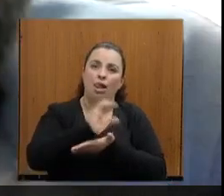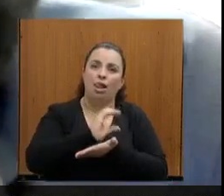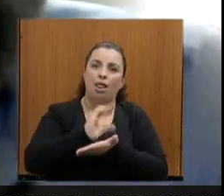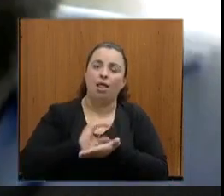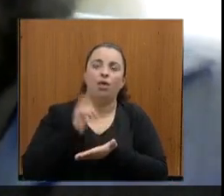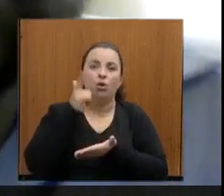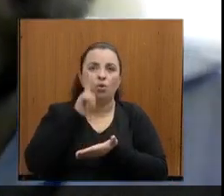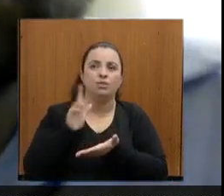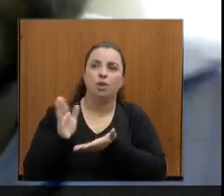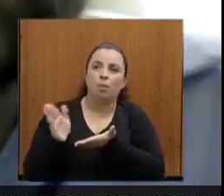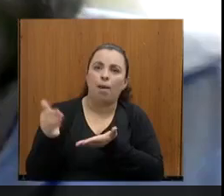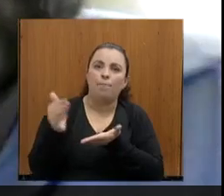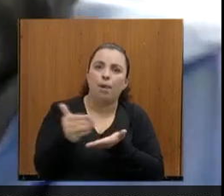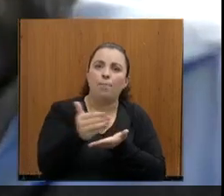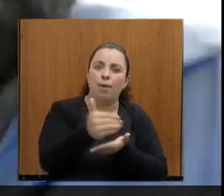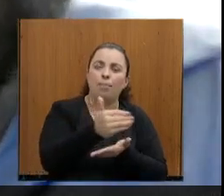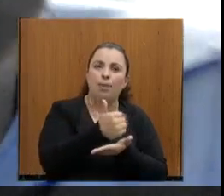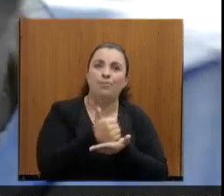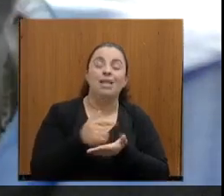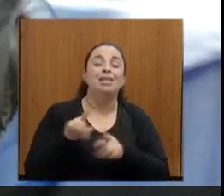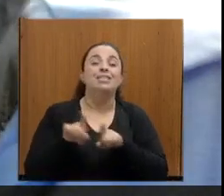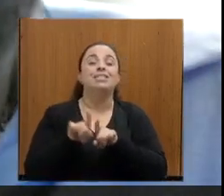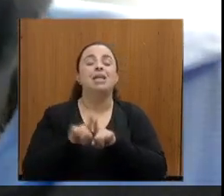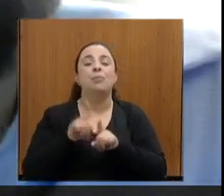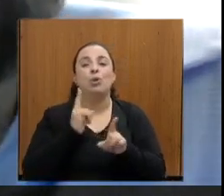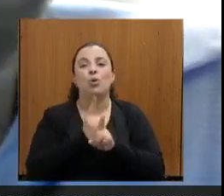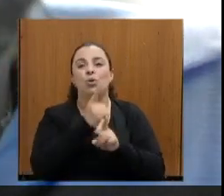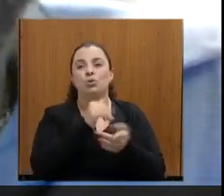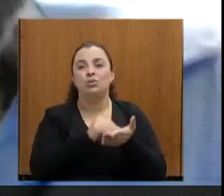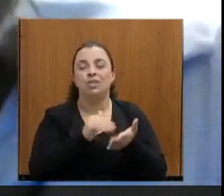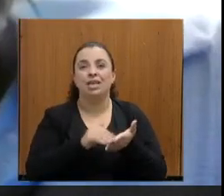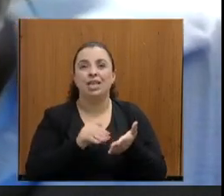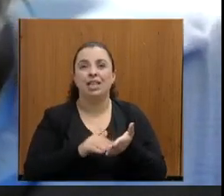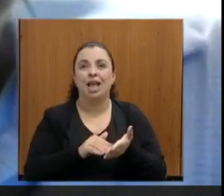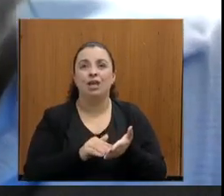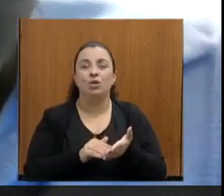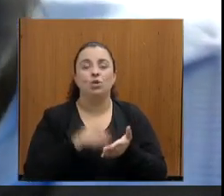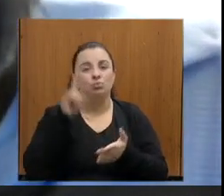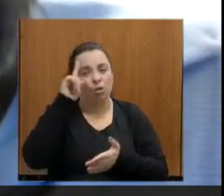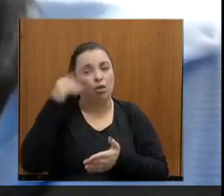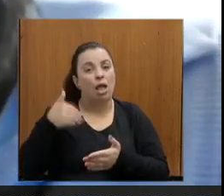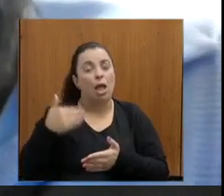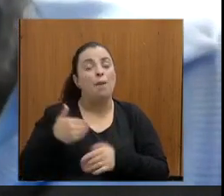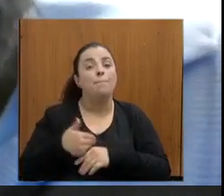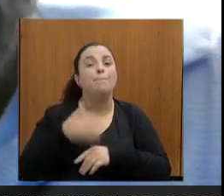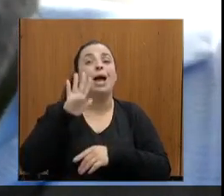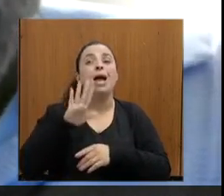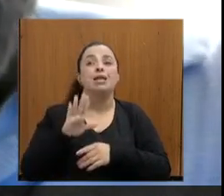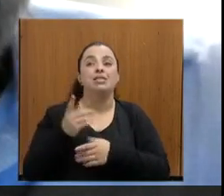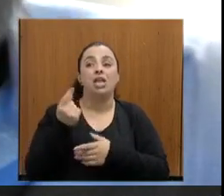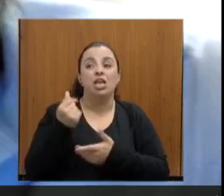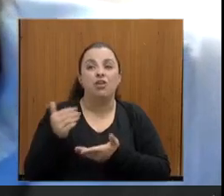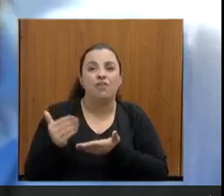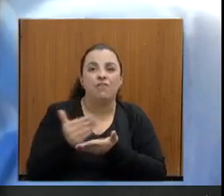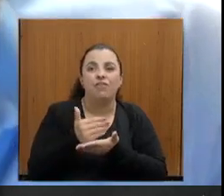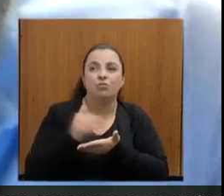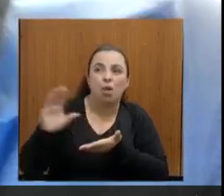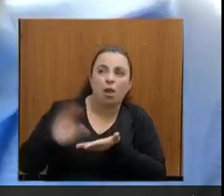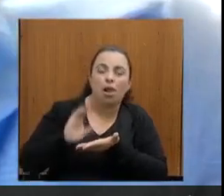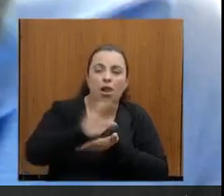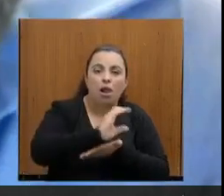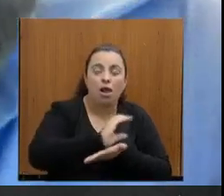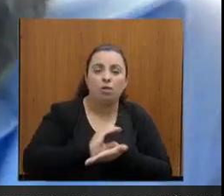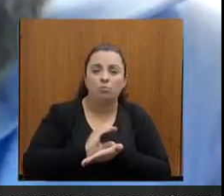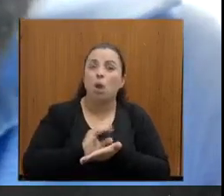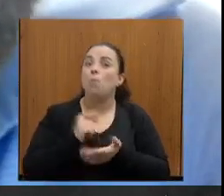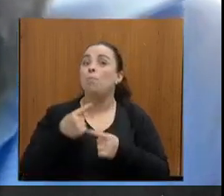secretário nosso governo temos mais investimentos Mas por que que tem mais investimento que temos um governo sério governo que